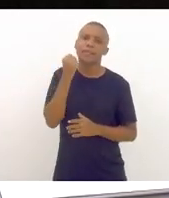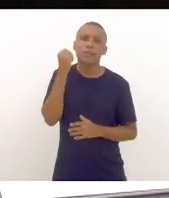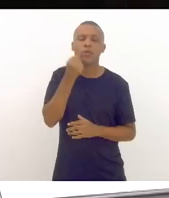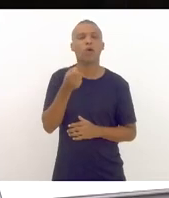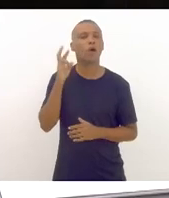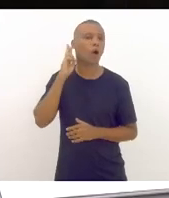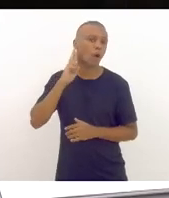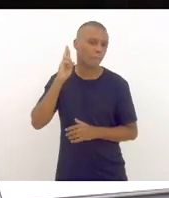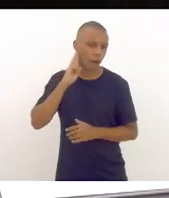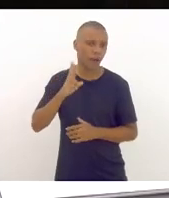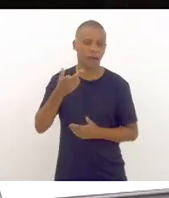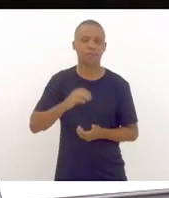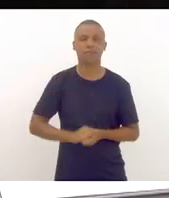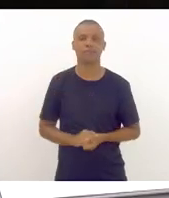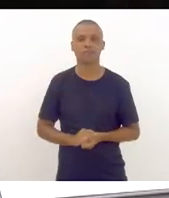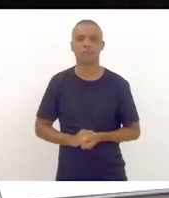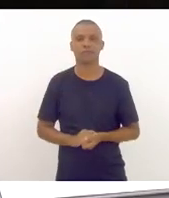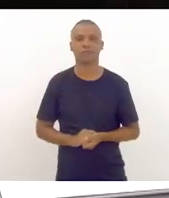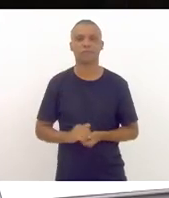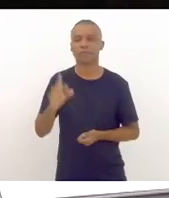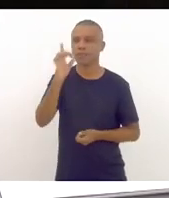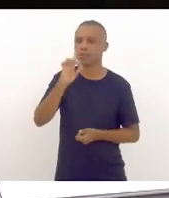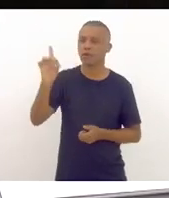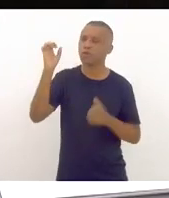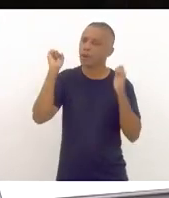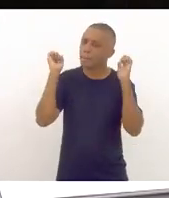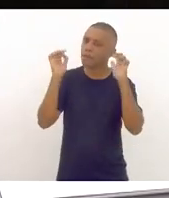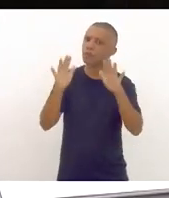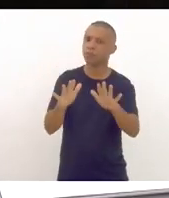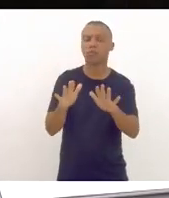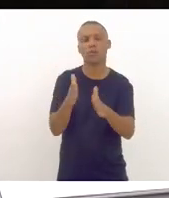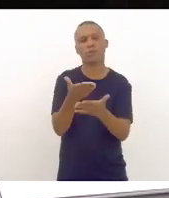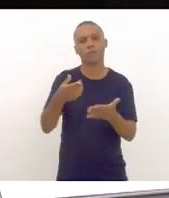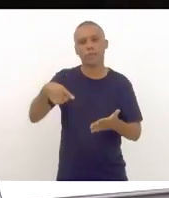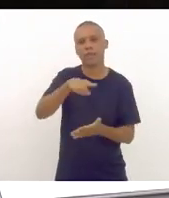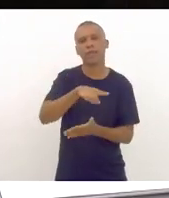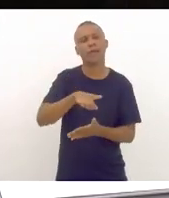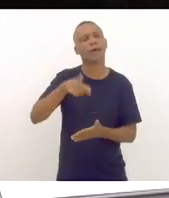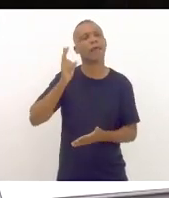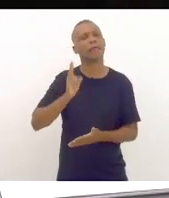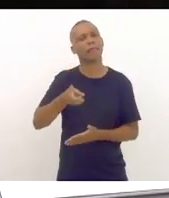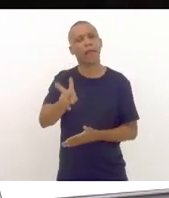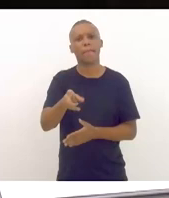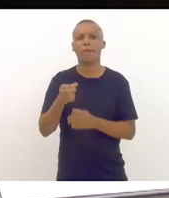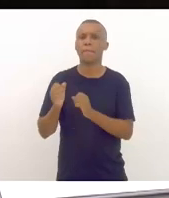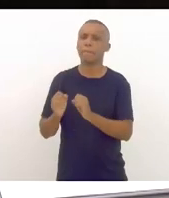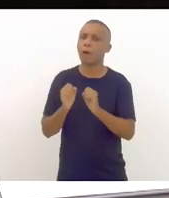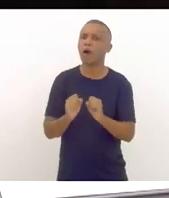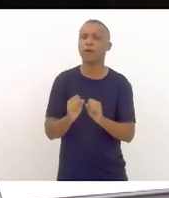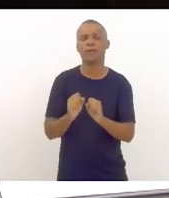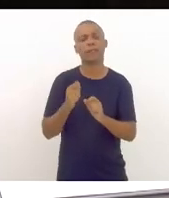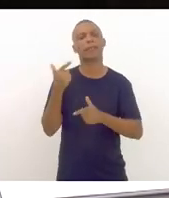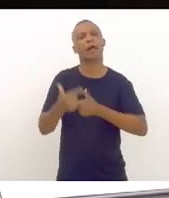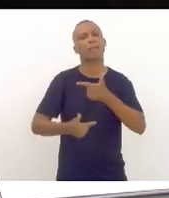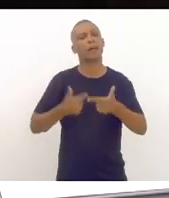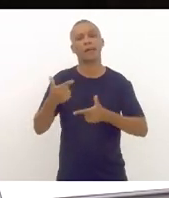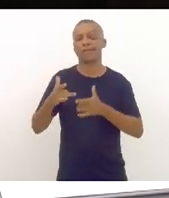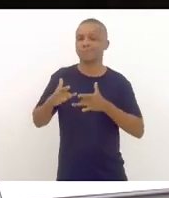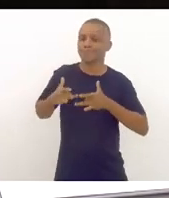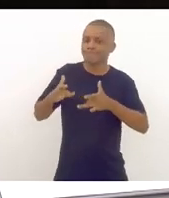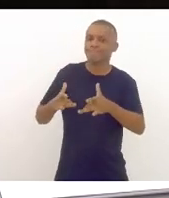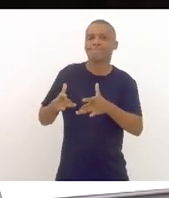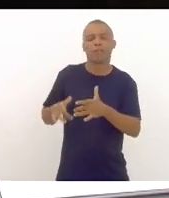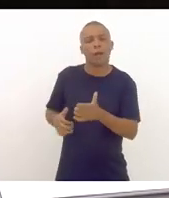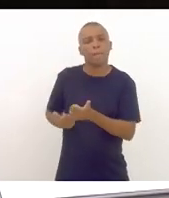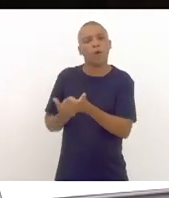Romário, e que Deus possa abençoar você a cada vez mais e você possa sempre trabalhar ainda mais em prol